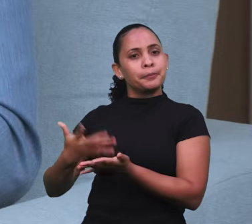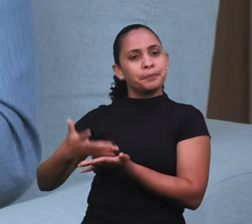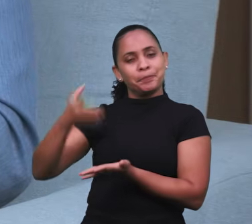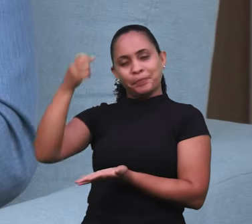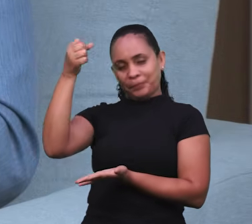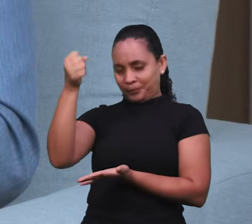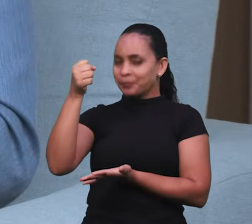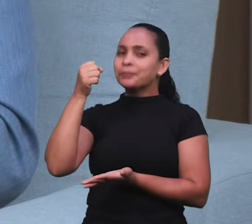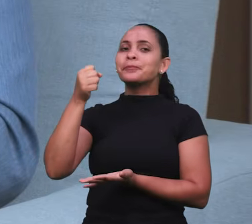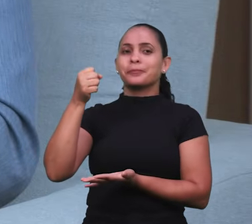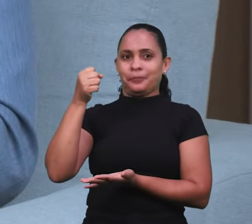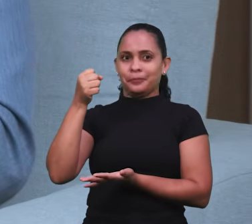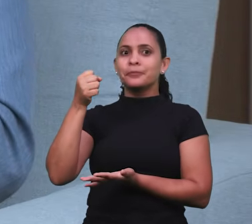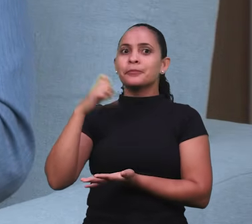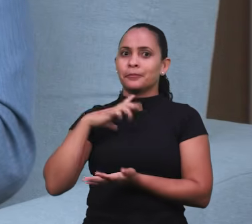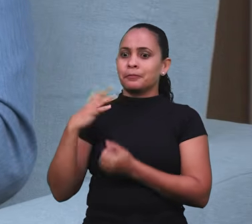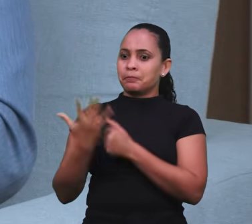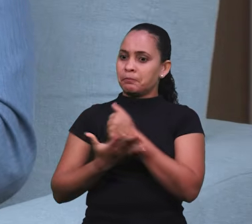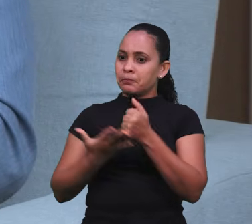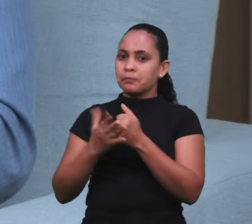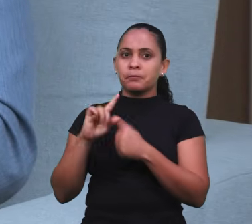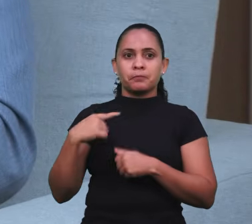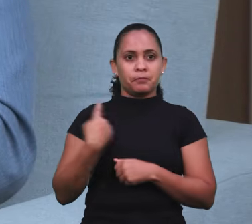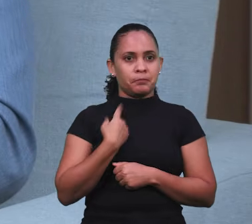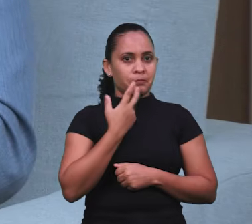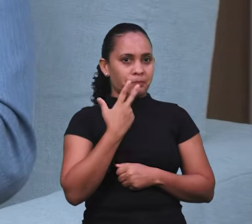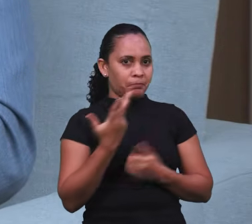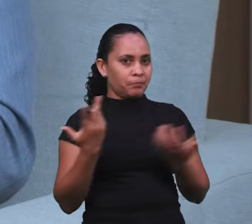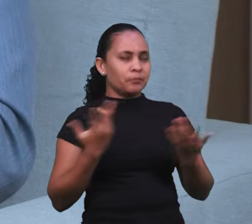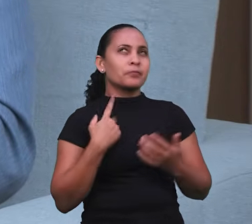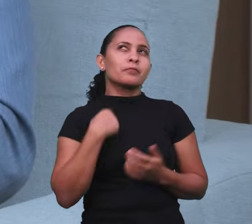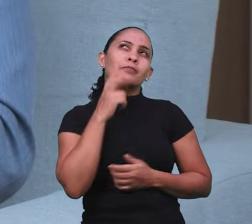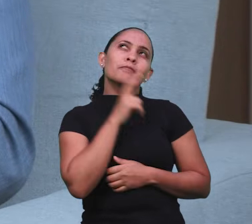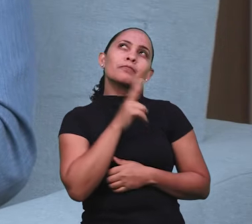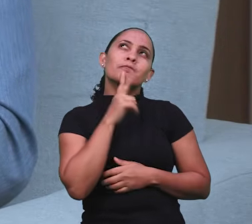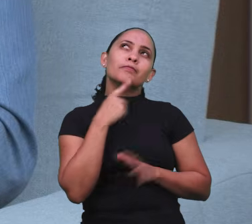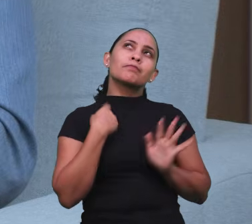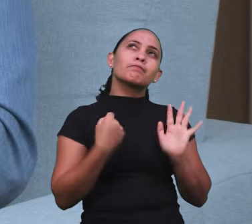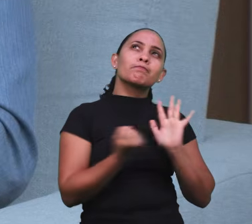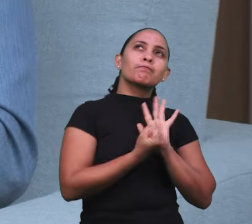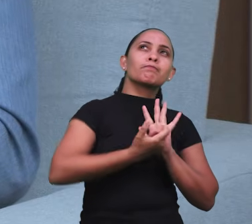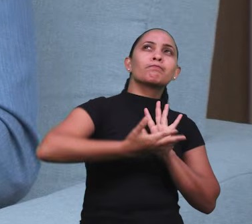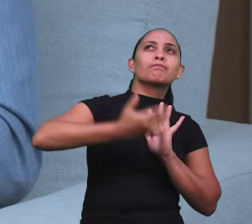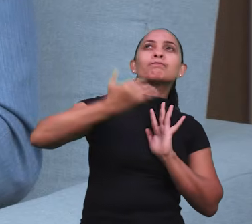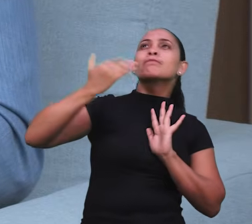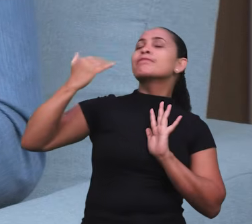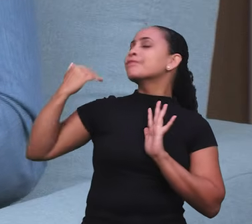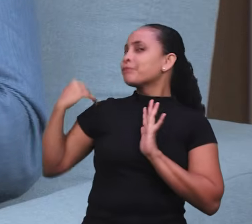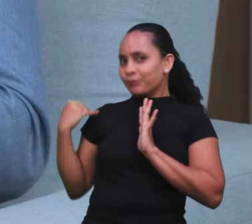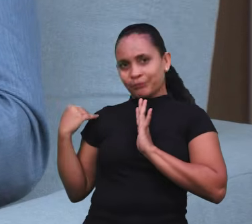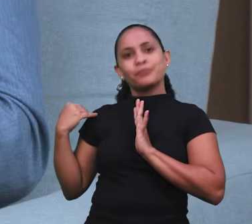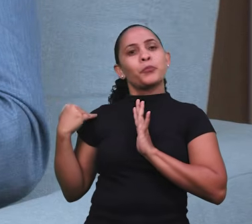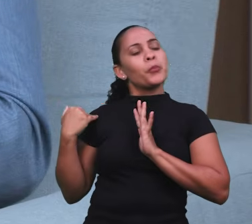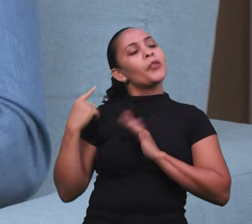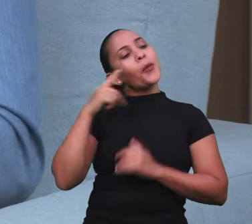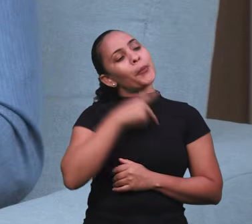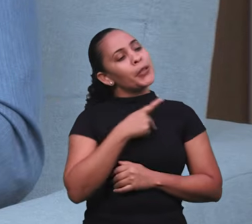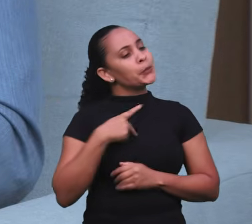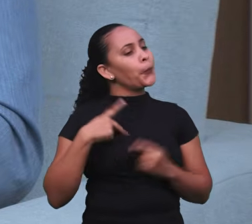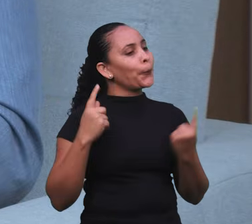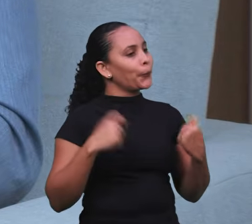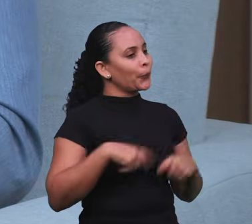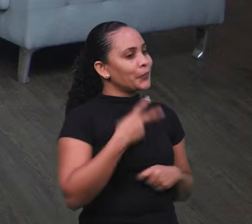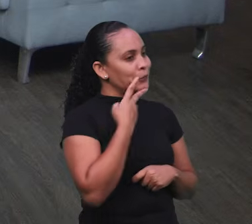arrebatamento. E tudo isso são fundamentos. E quando nós falamos de fundamentos, nós lembramos dos marcos antigos. O que o pastor